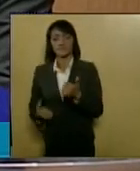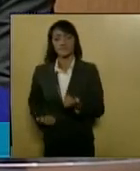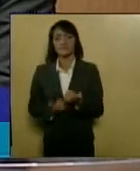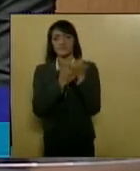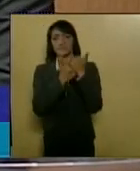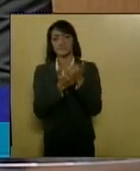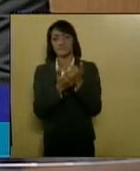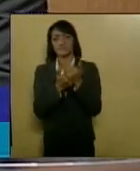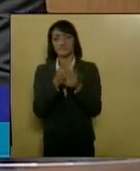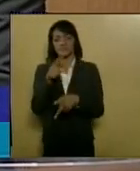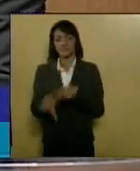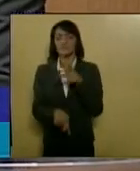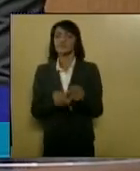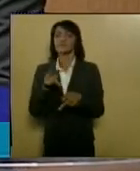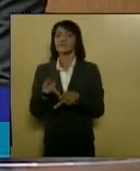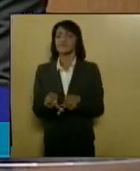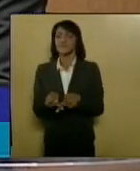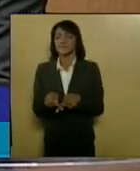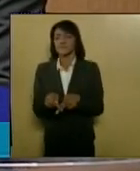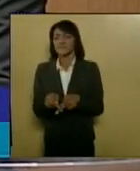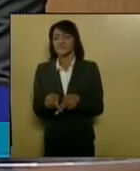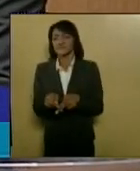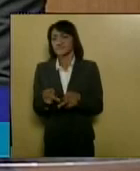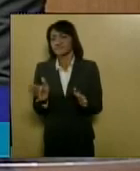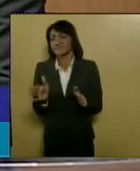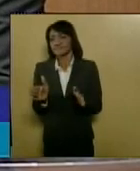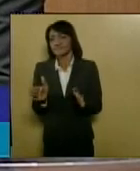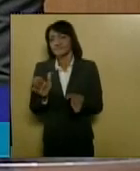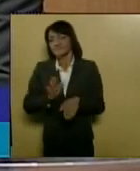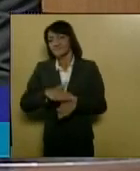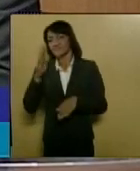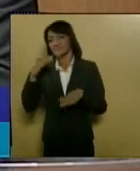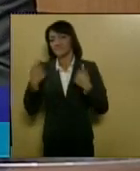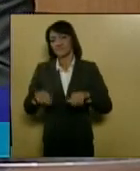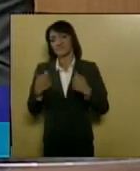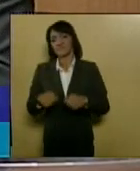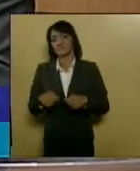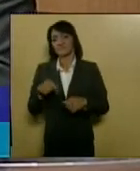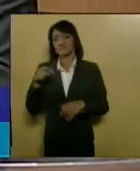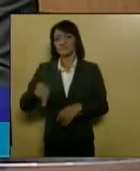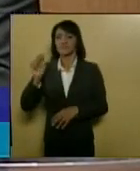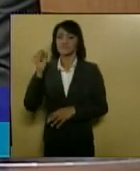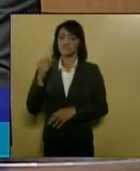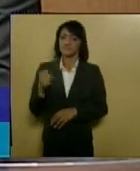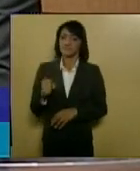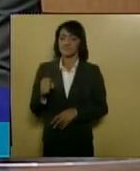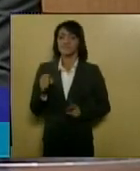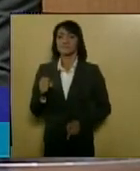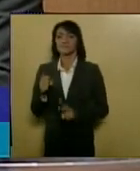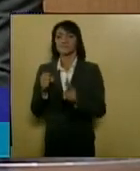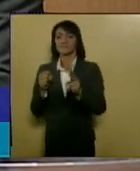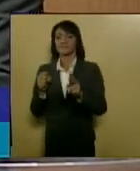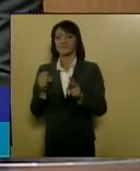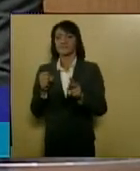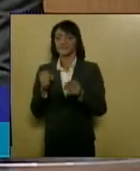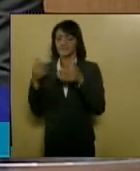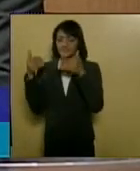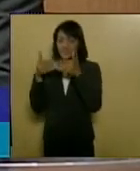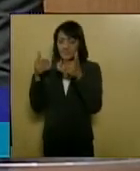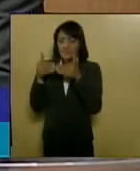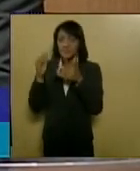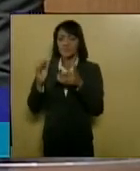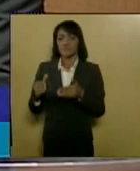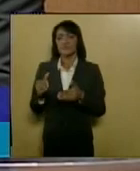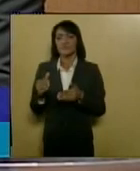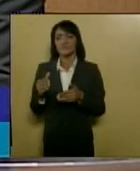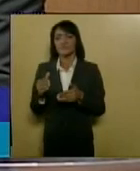às populações mais necessitadas do Estado de Sergipe, sempre sintonizado e sensibilizado com as